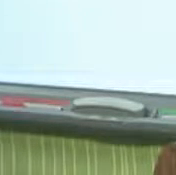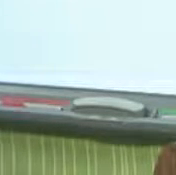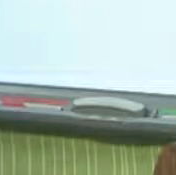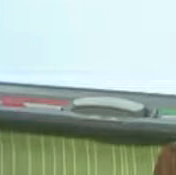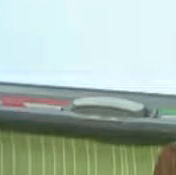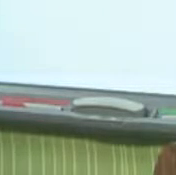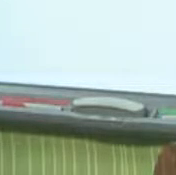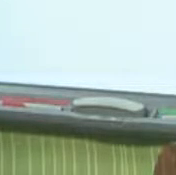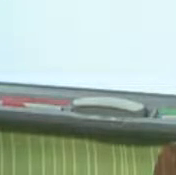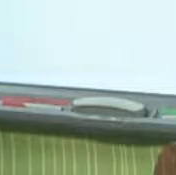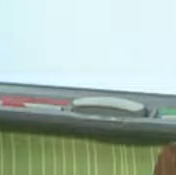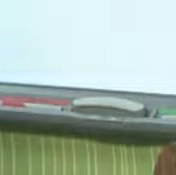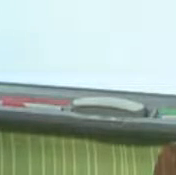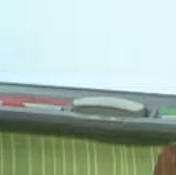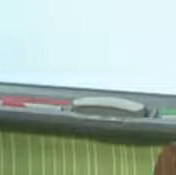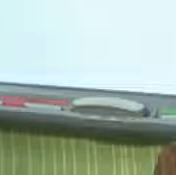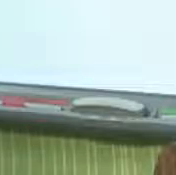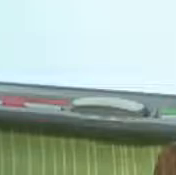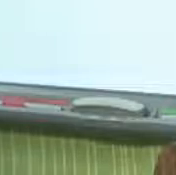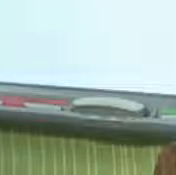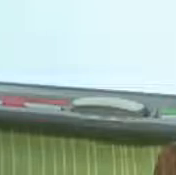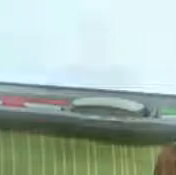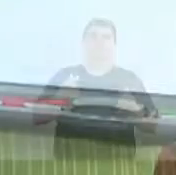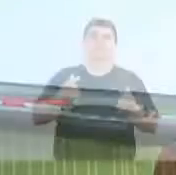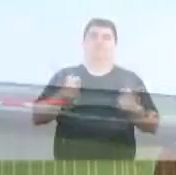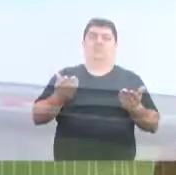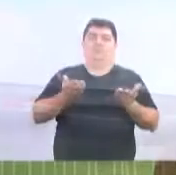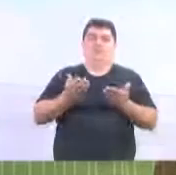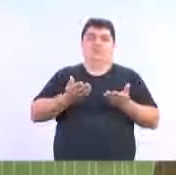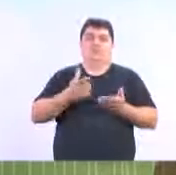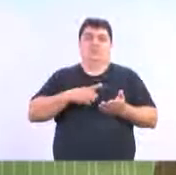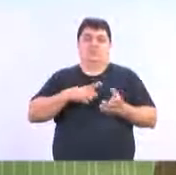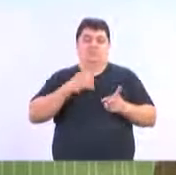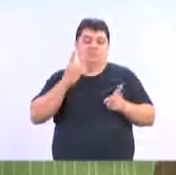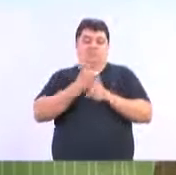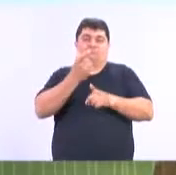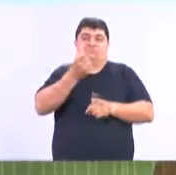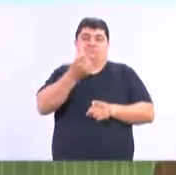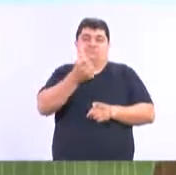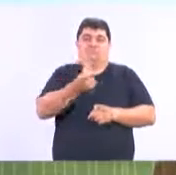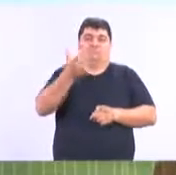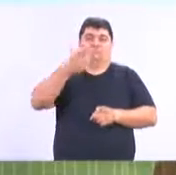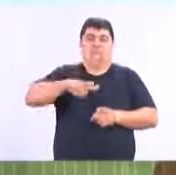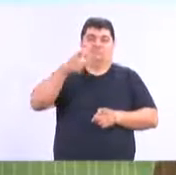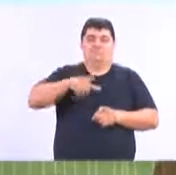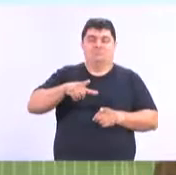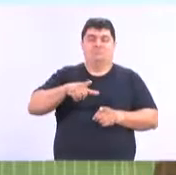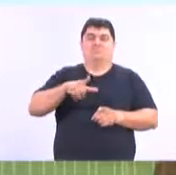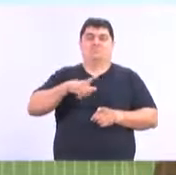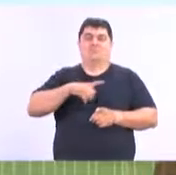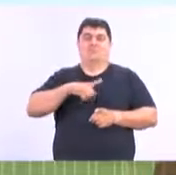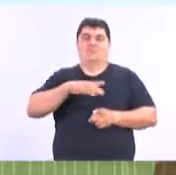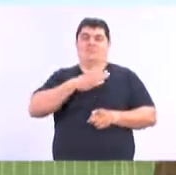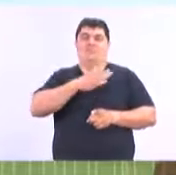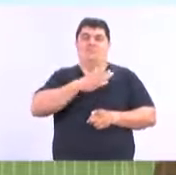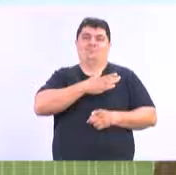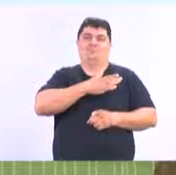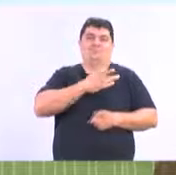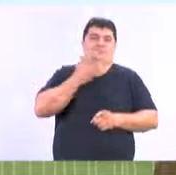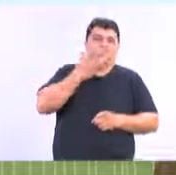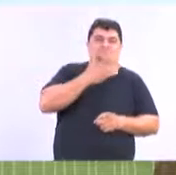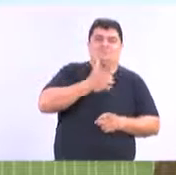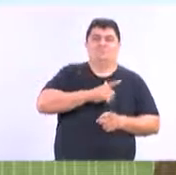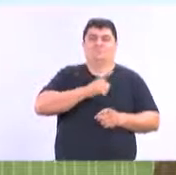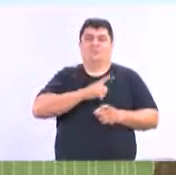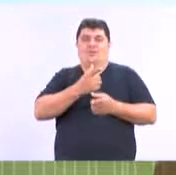dos Demonstrativos Financeiros. E a gente vai ter 6 encontros para falar novamente do tão gostoso que é a contabilidade dos